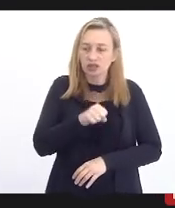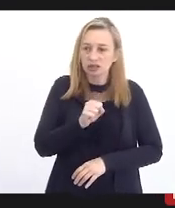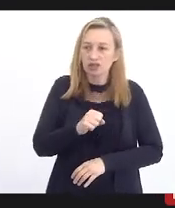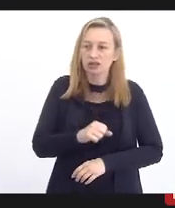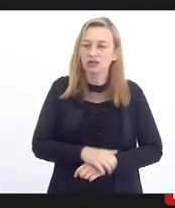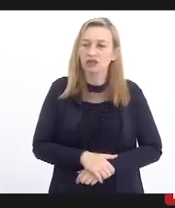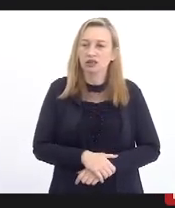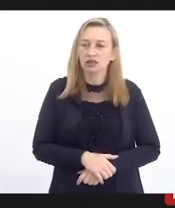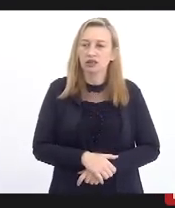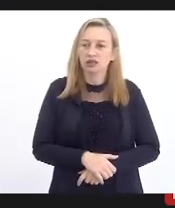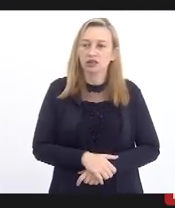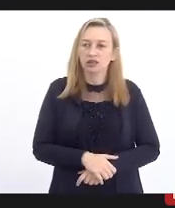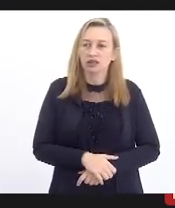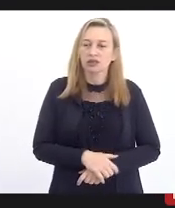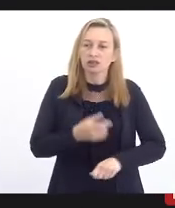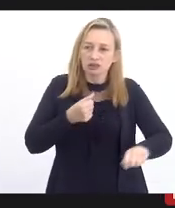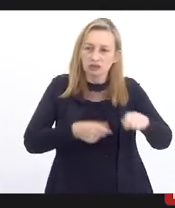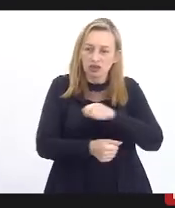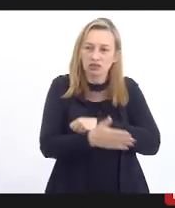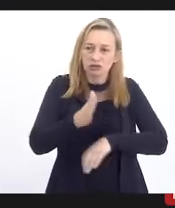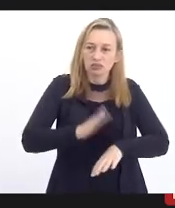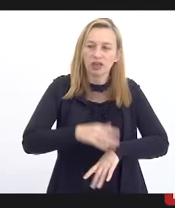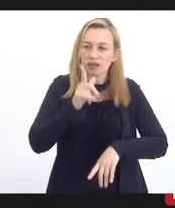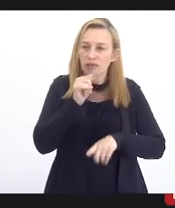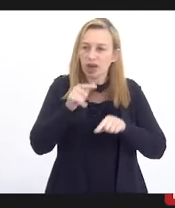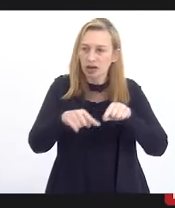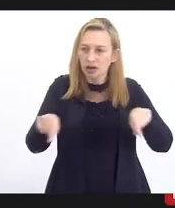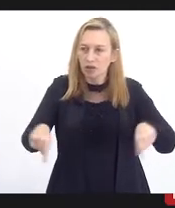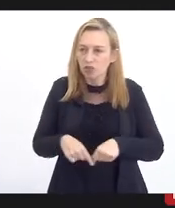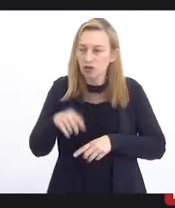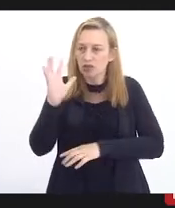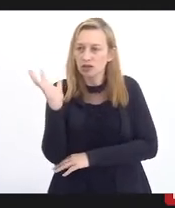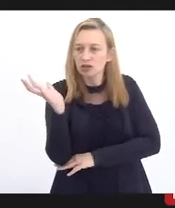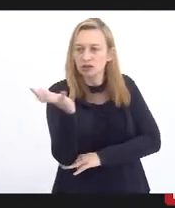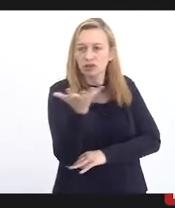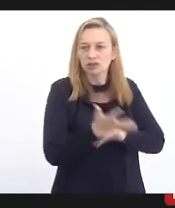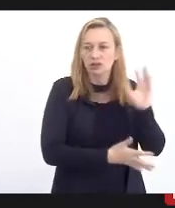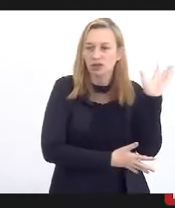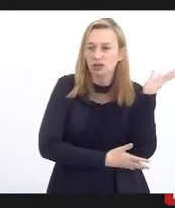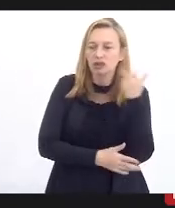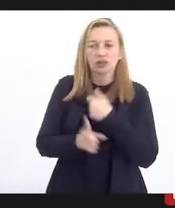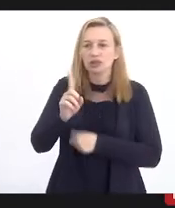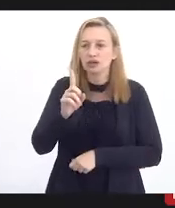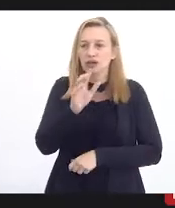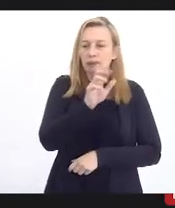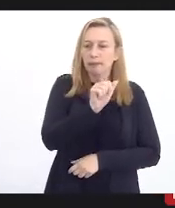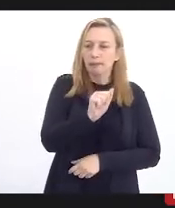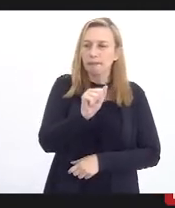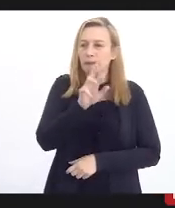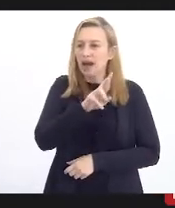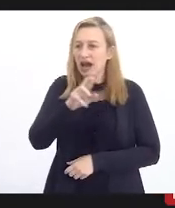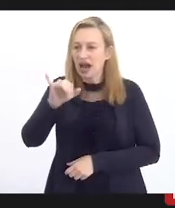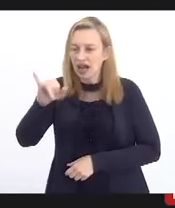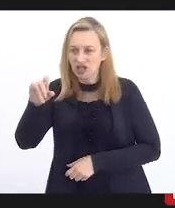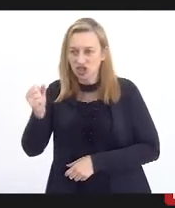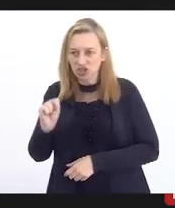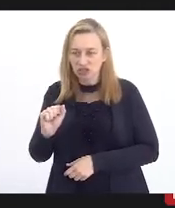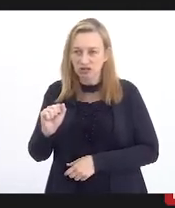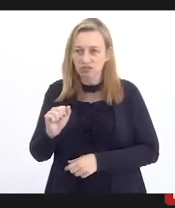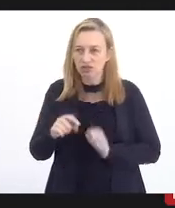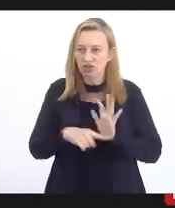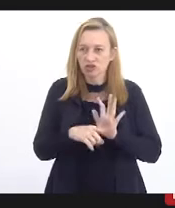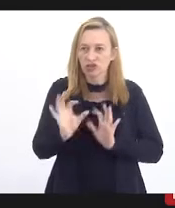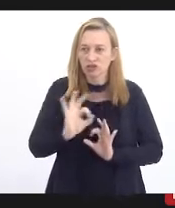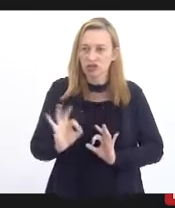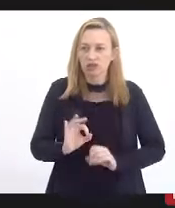mais investimento para a lagoa, assim, no meio ambiente. Não com a barragem. Não a barragem. A barragem não vai resolver em nada.